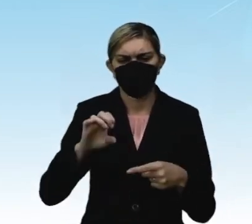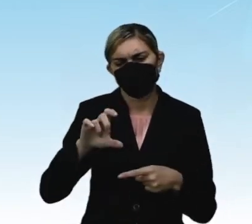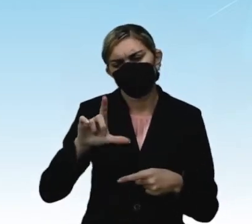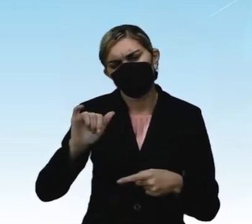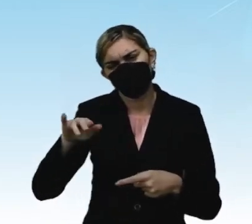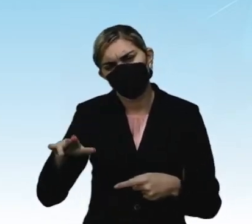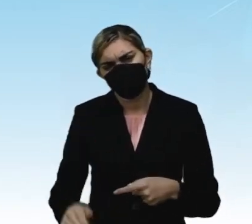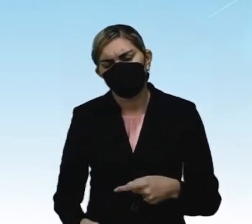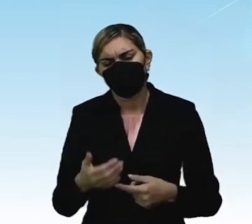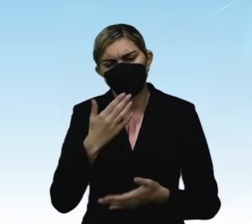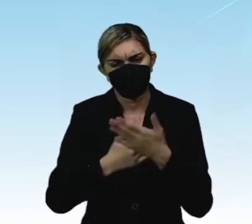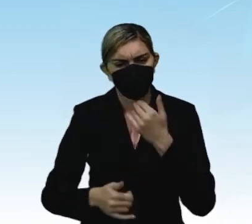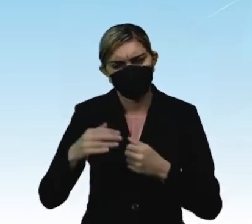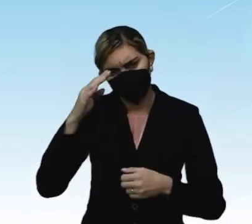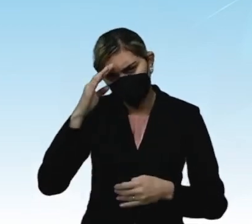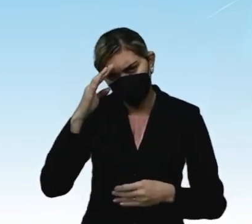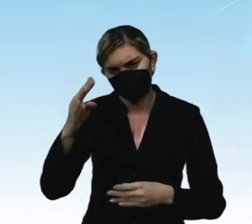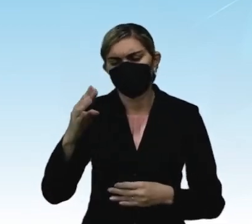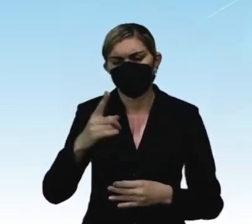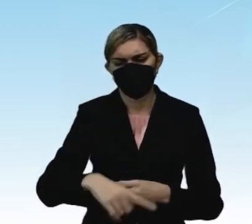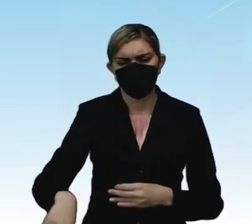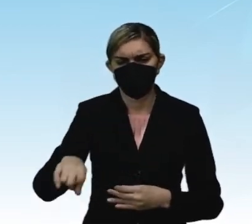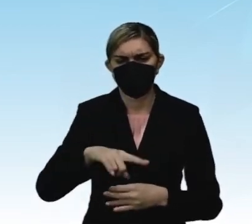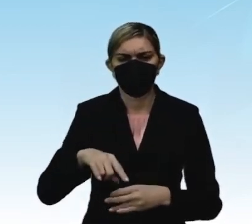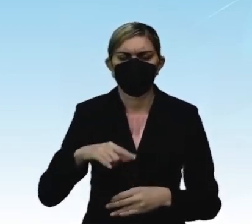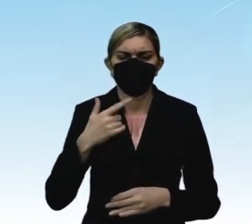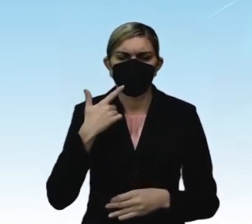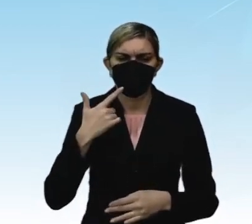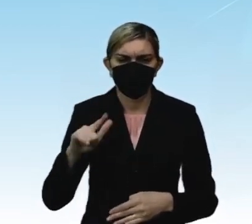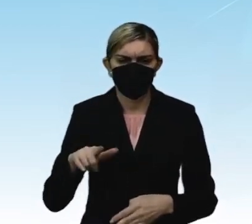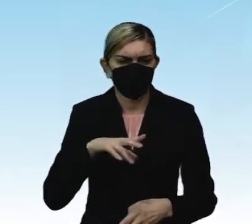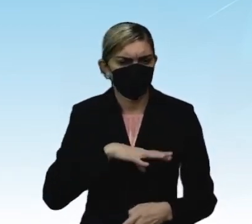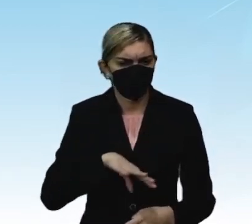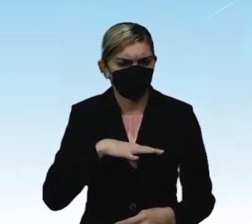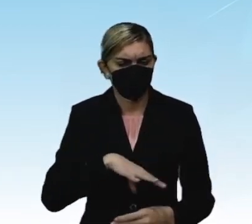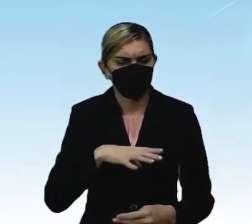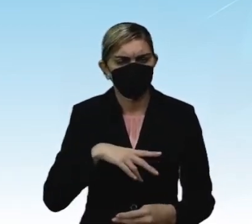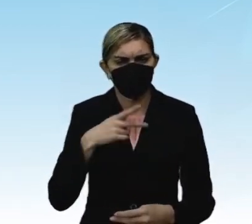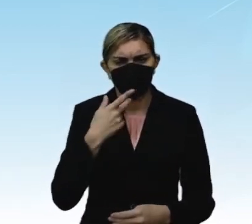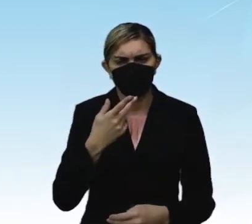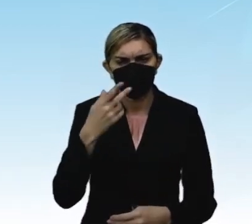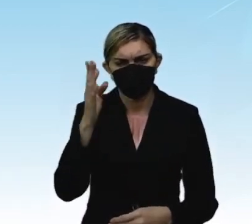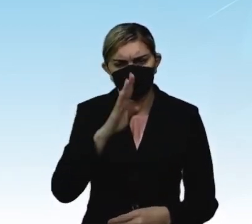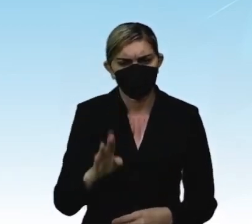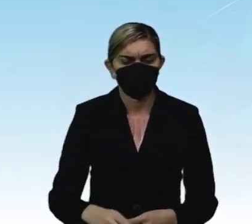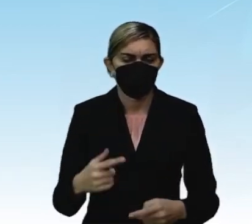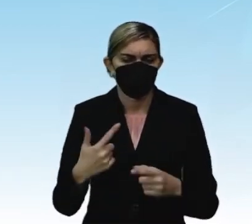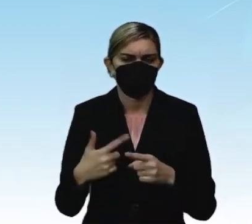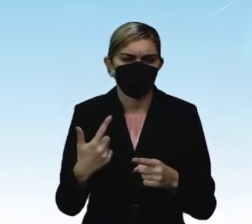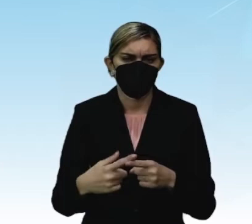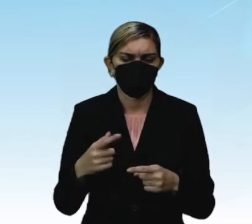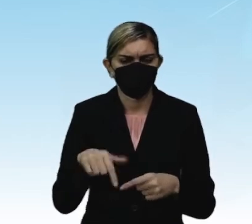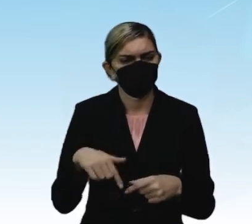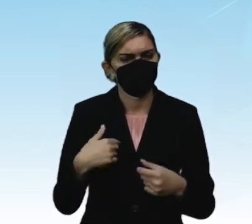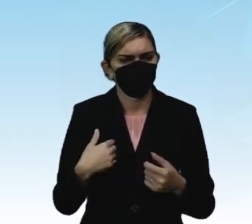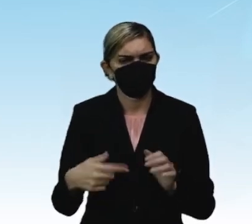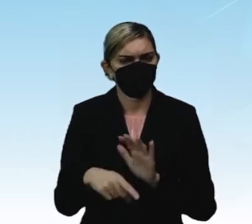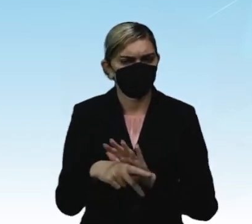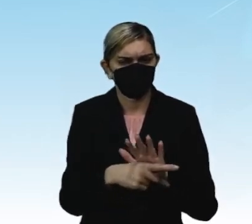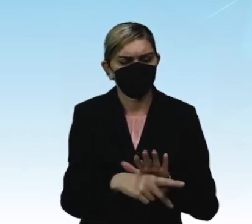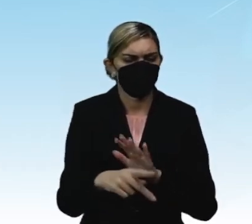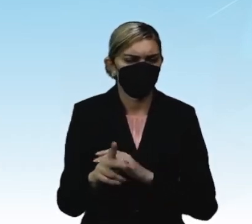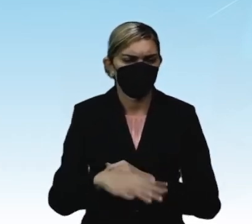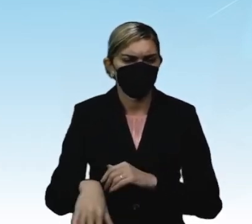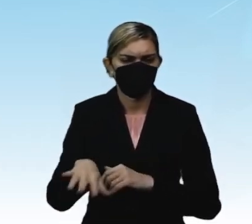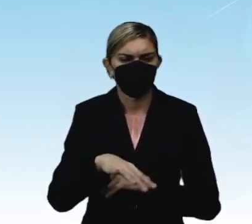culinária e principalmente na nossa língua portuguesa falada no Brasil. Por quê? Porque é fruto de um